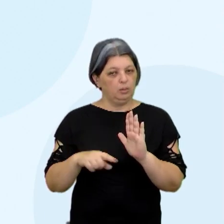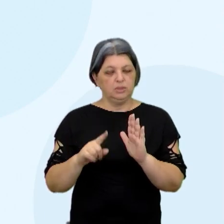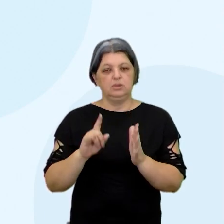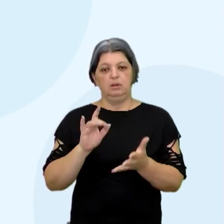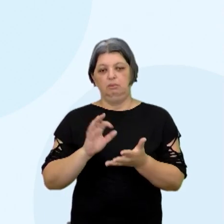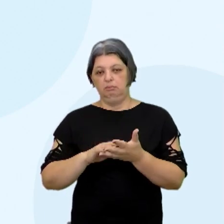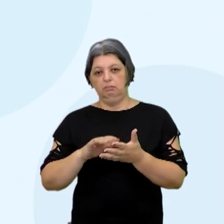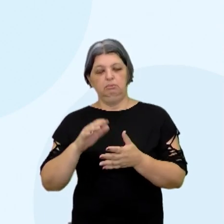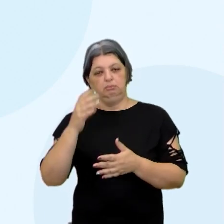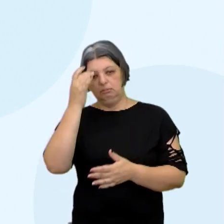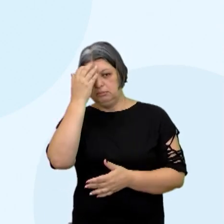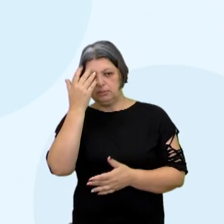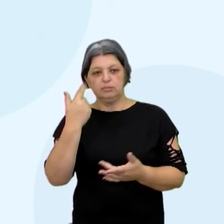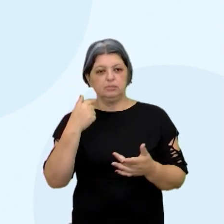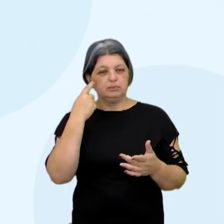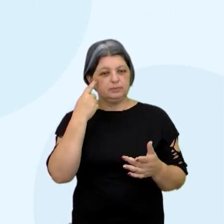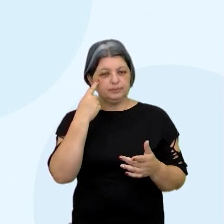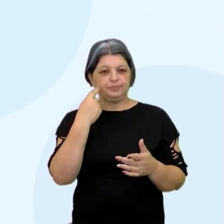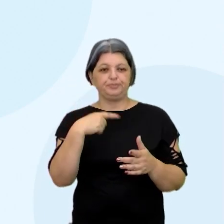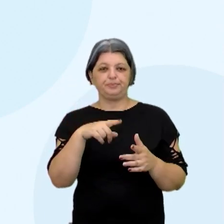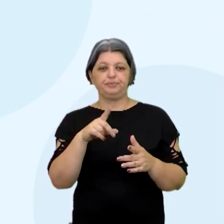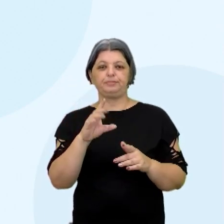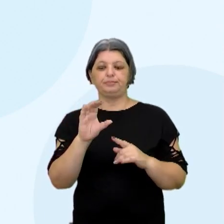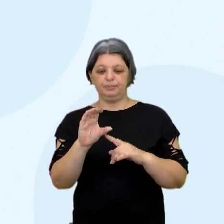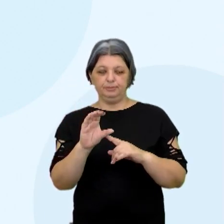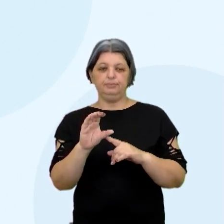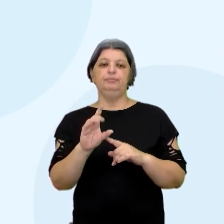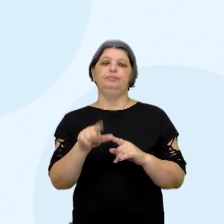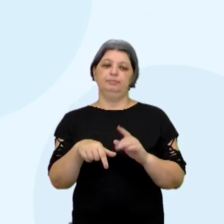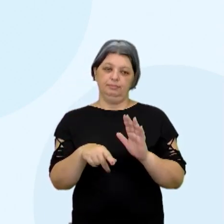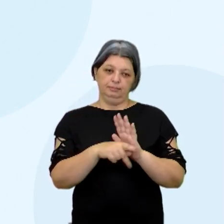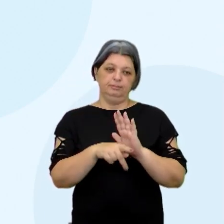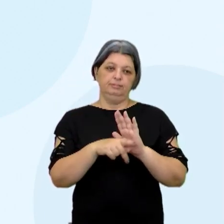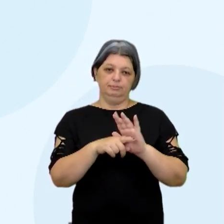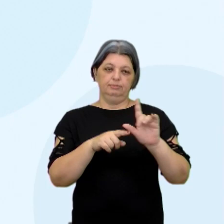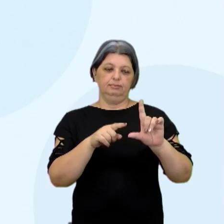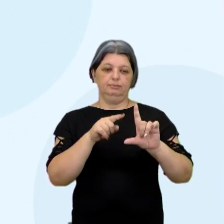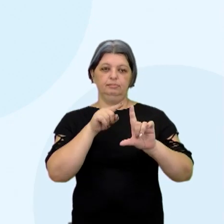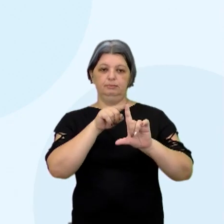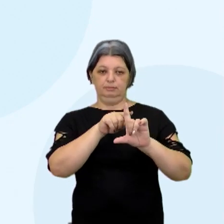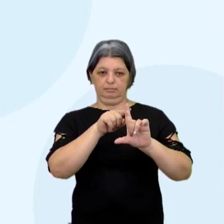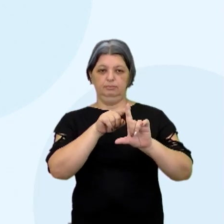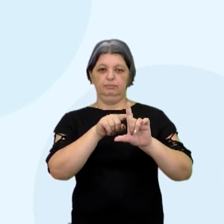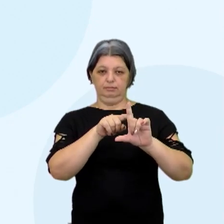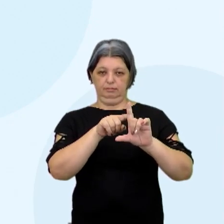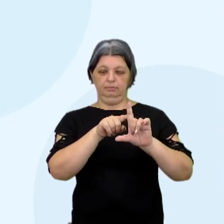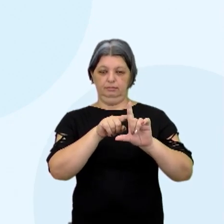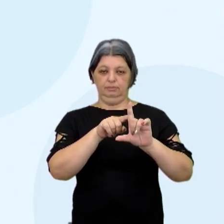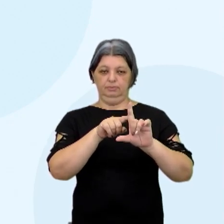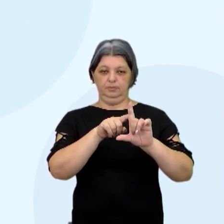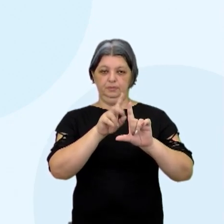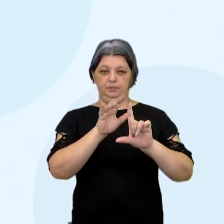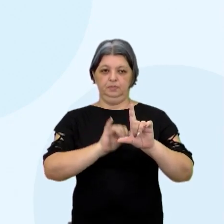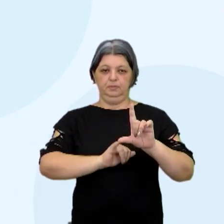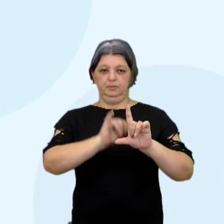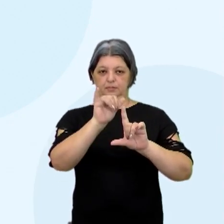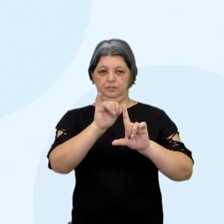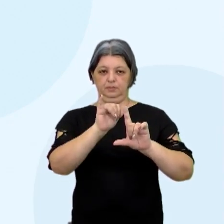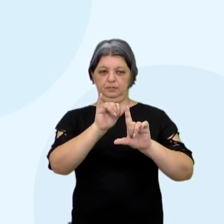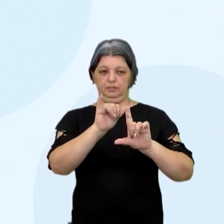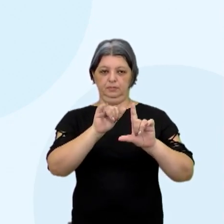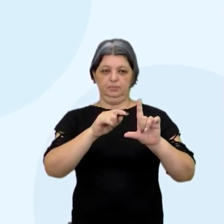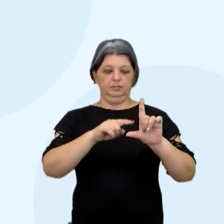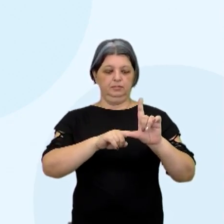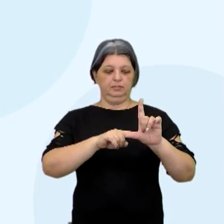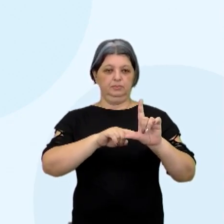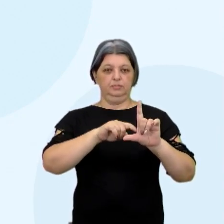você vai olhar para ler e vai ver o pontos e já vai puxar marcar o pãozinho dele lá este número em cima do eixo isso e agora a